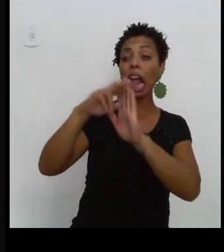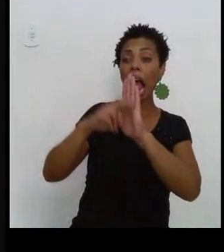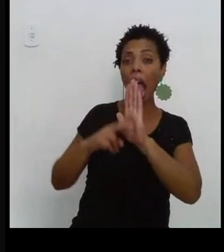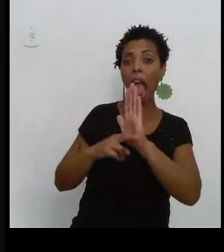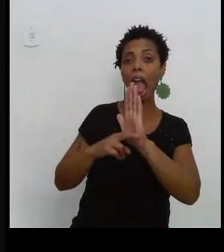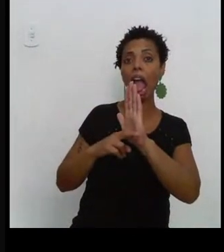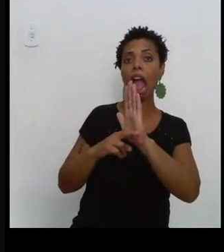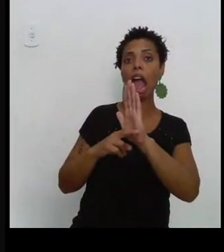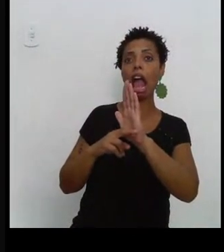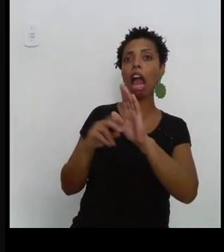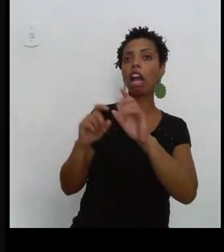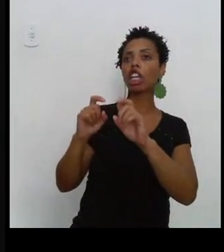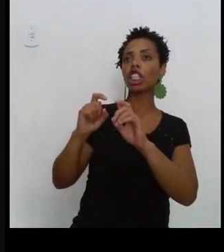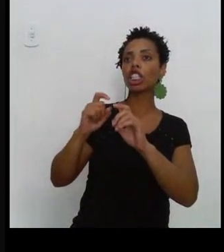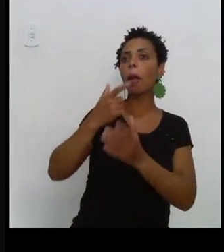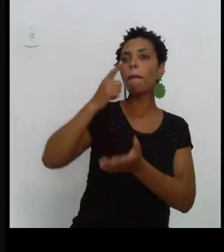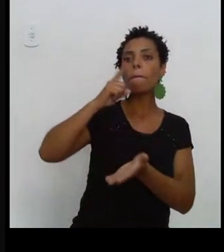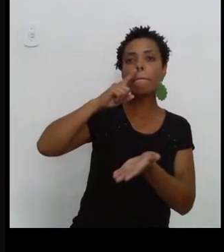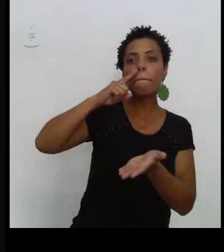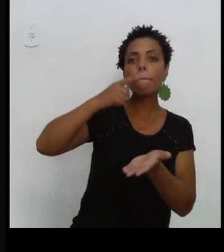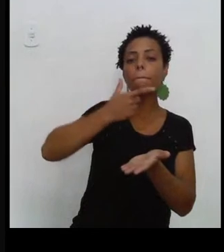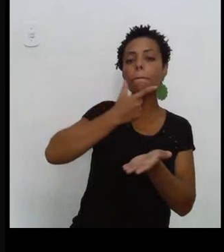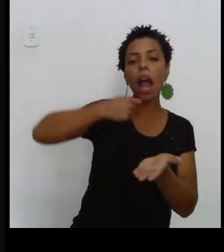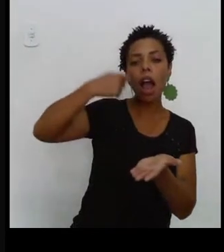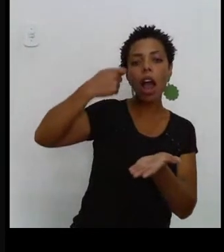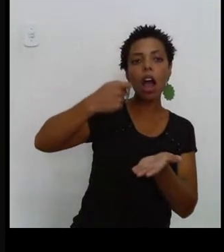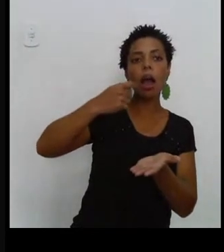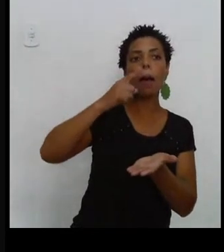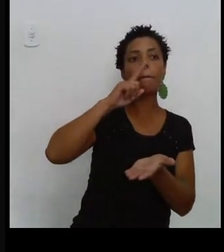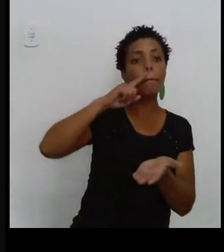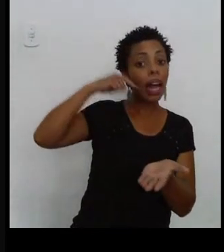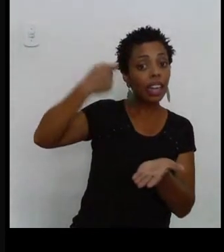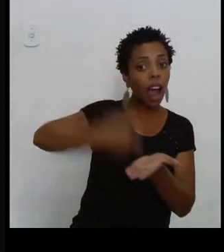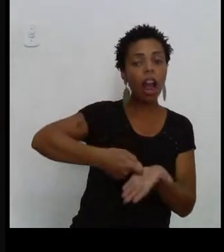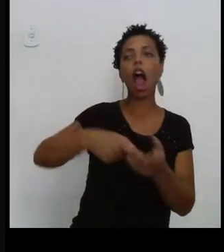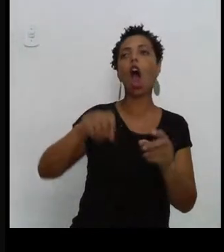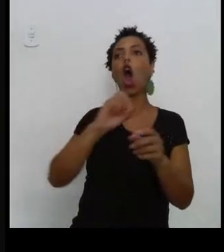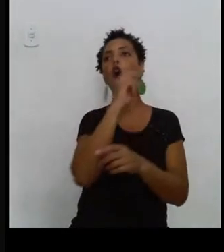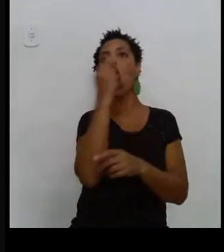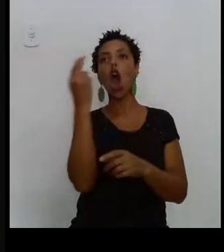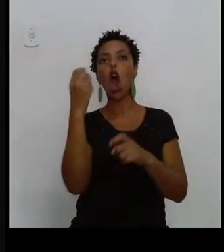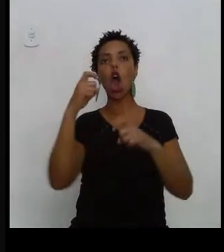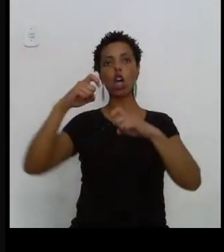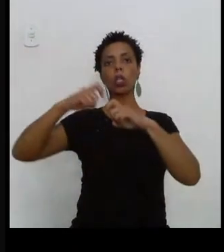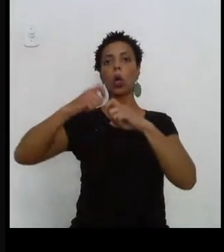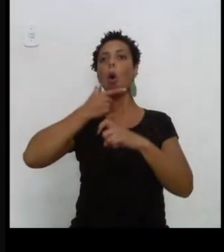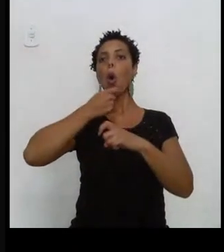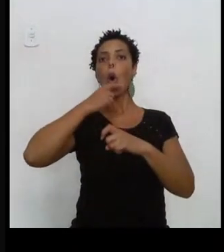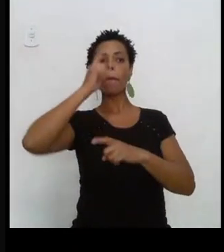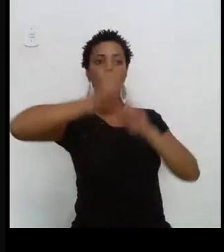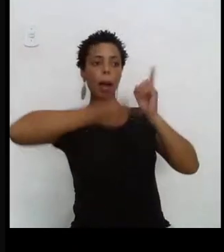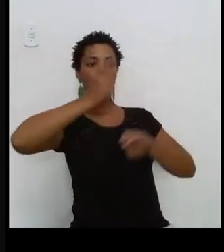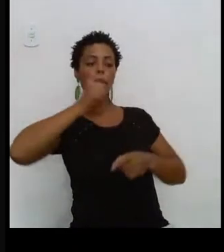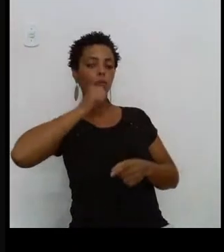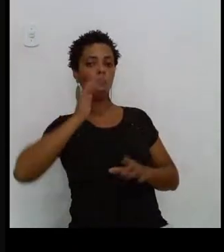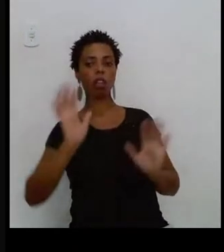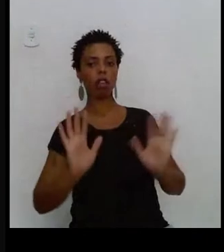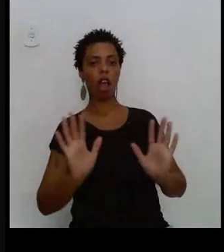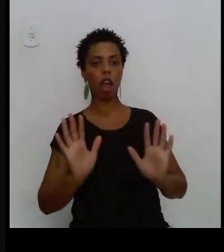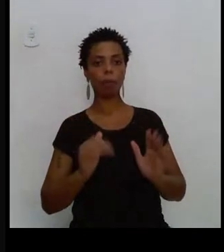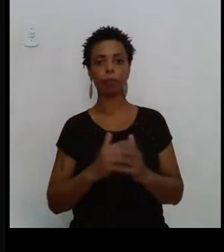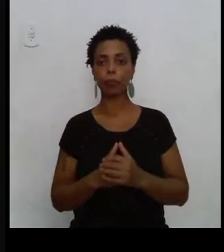cano curto circuito corre possibilitar nas economias da inserida Iraque habilidade e Ana